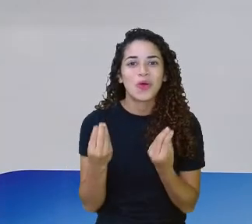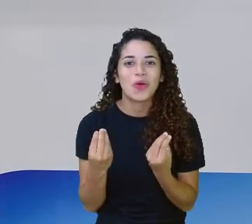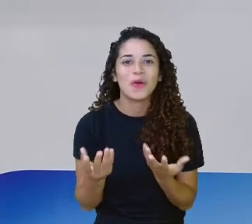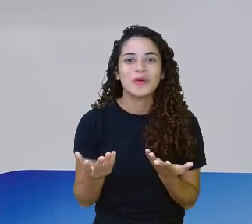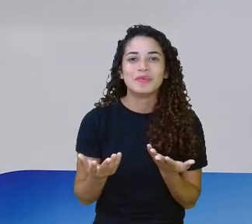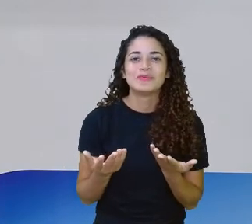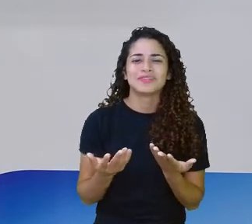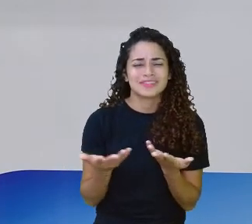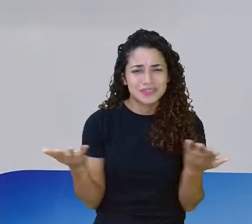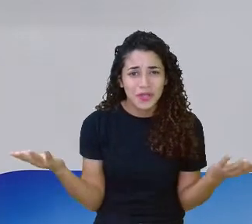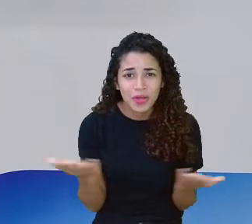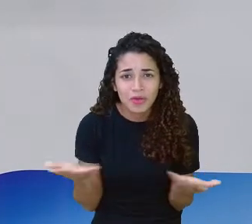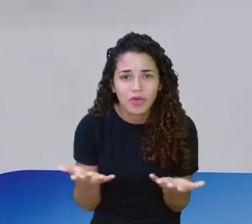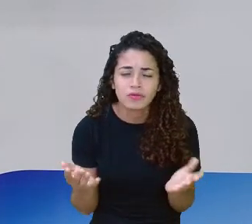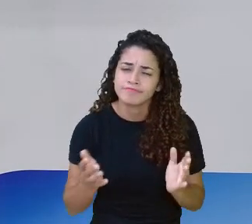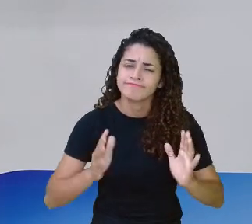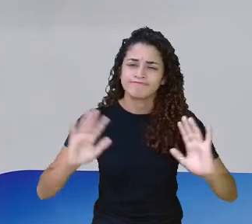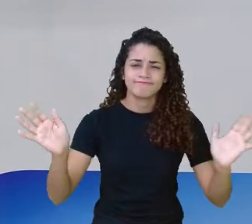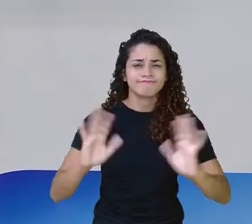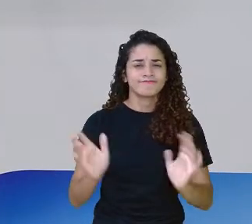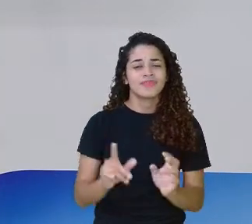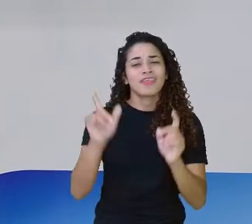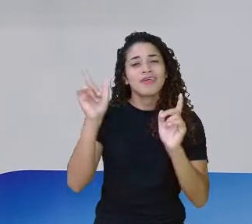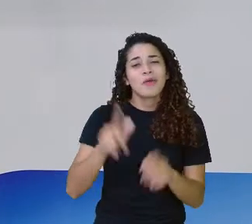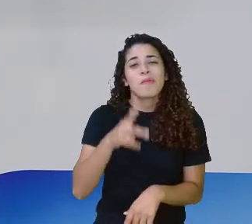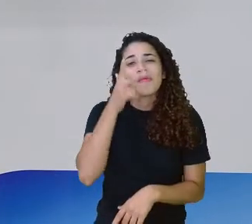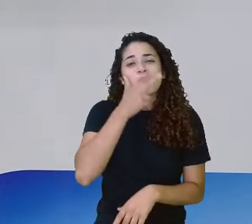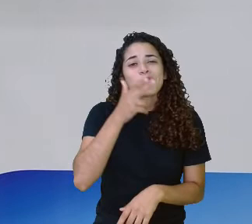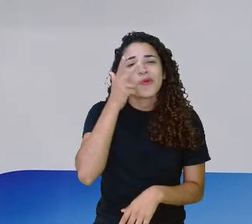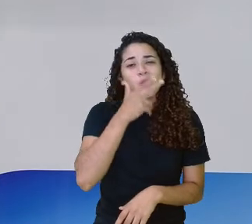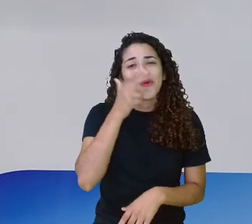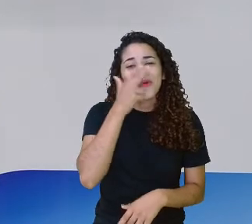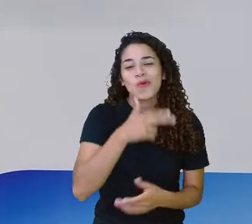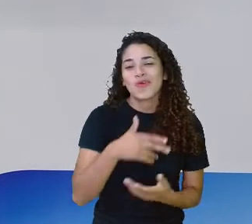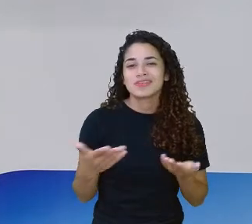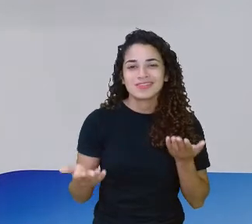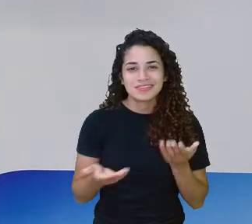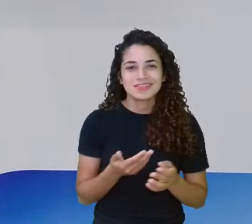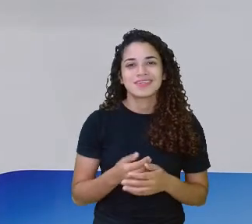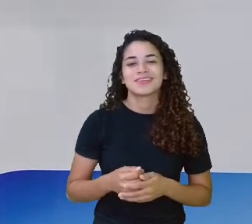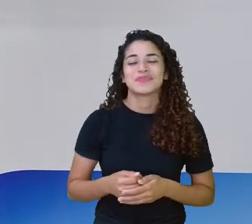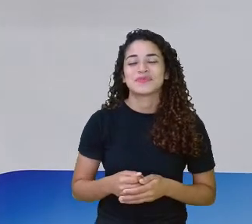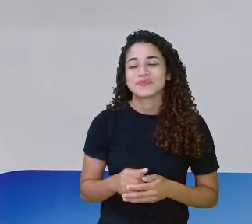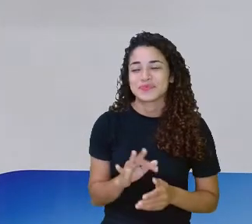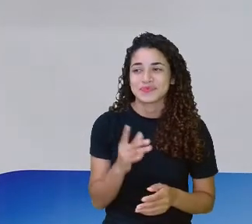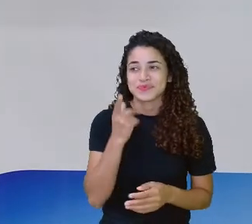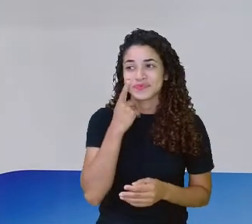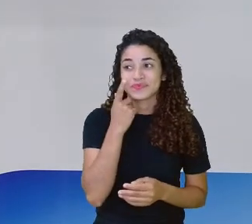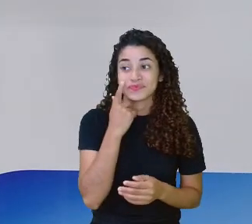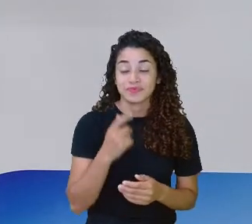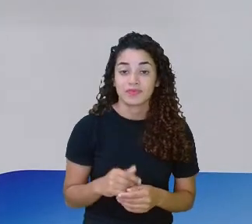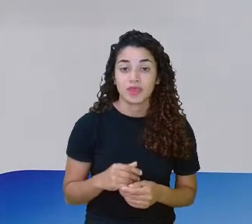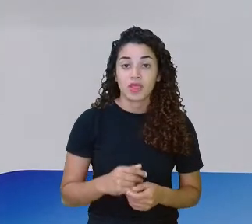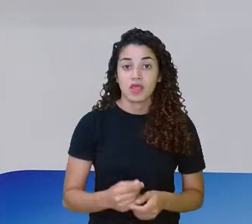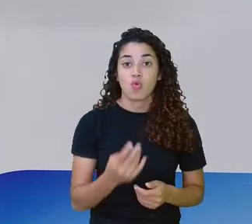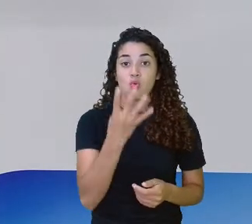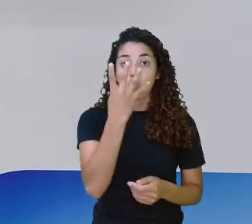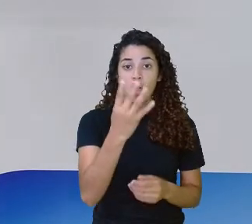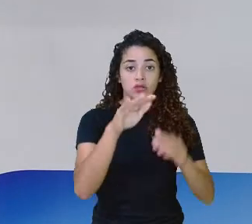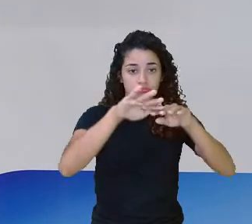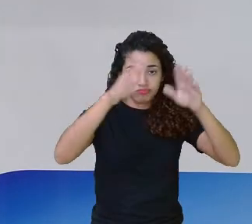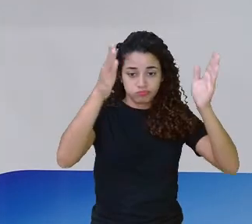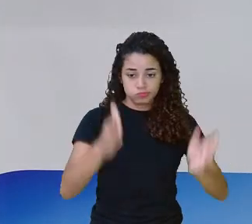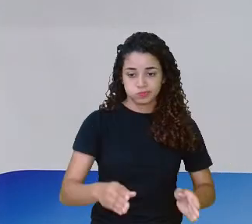agora? E agora não. É o mesmo esquema, minha gente. Ó, são 4